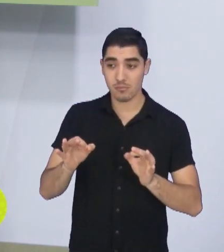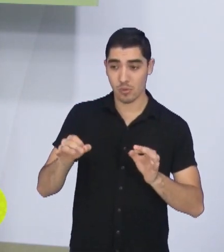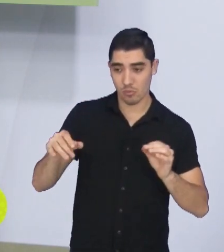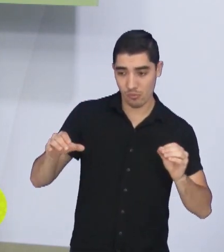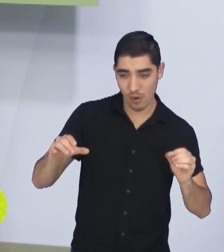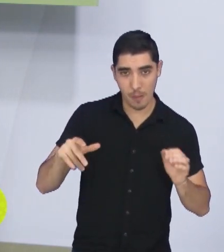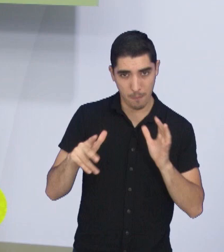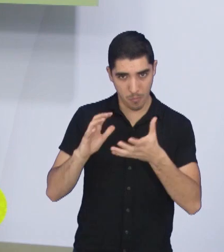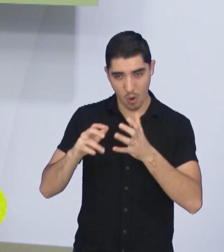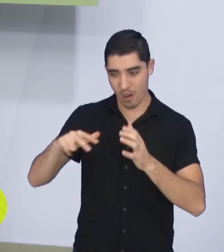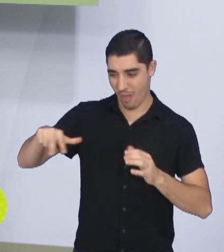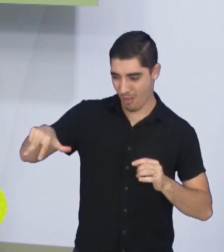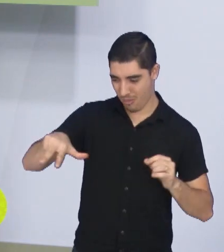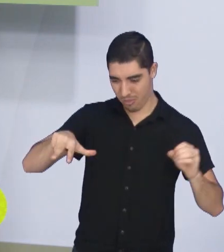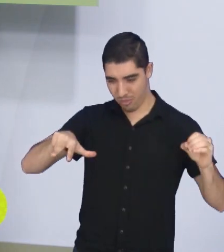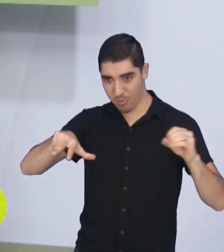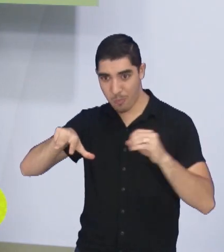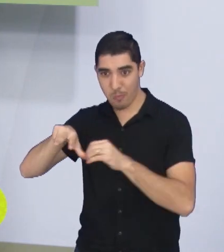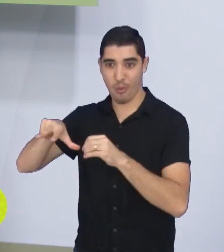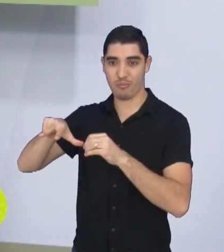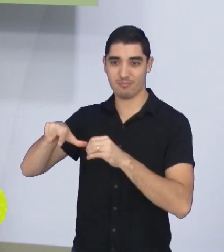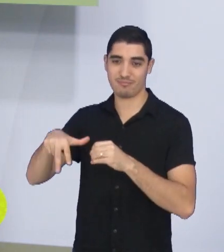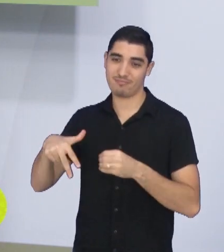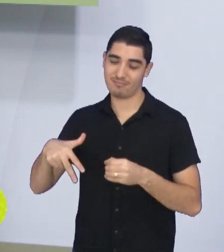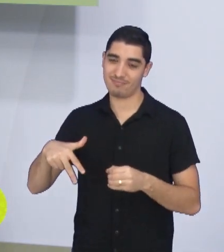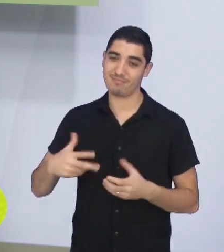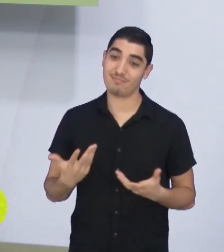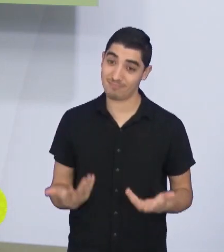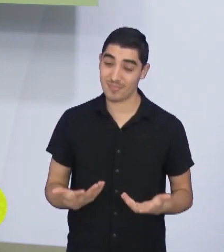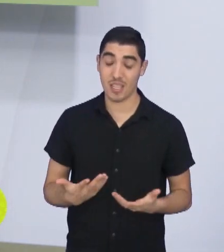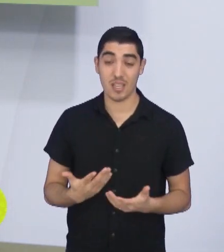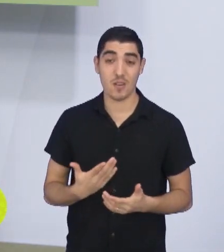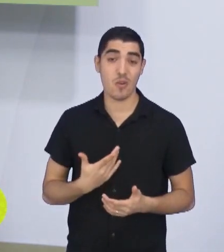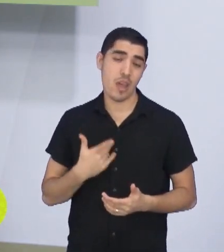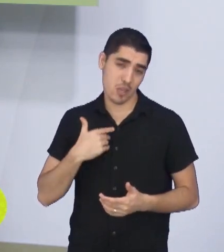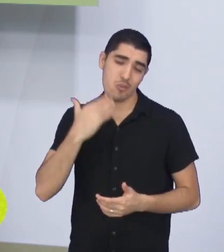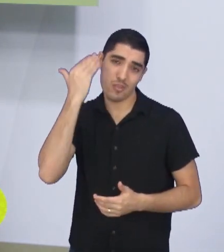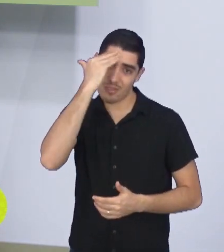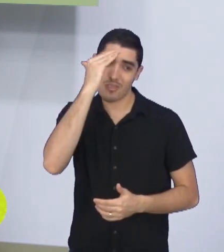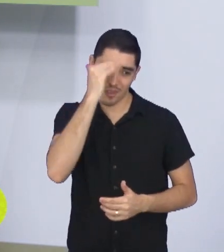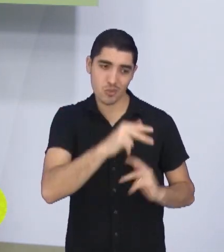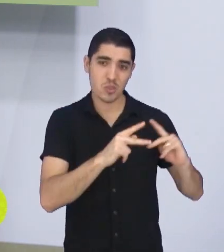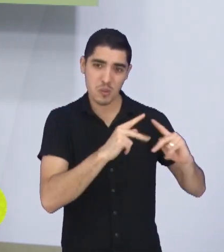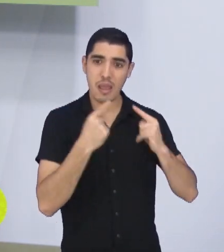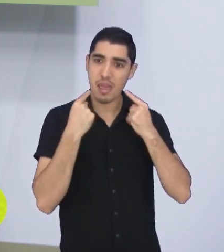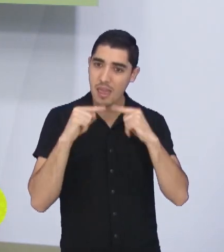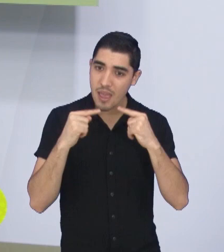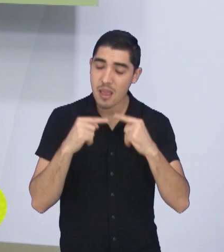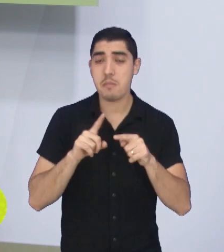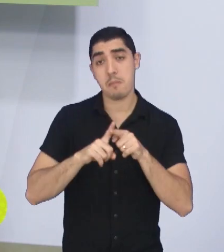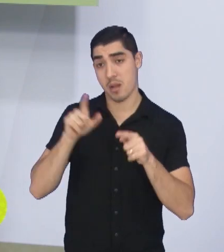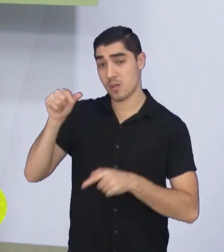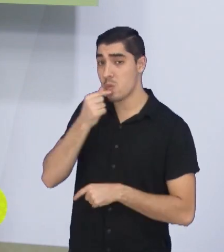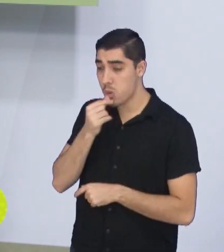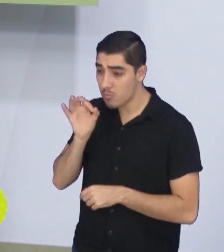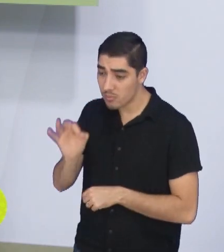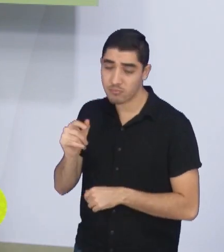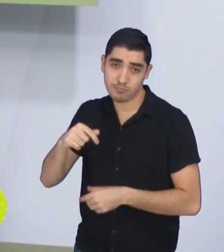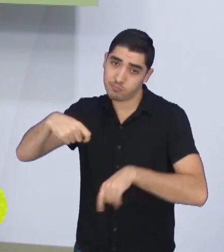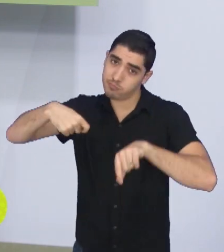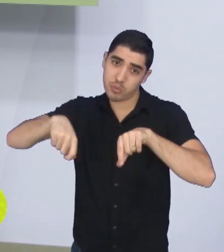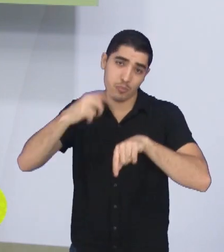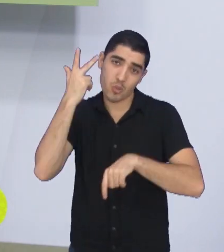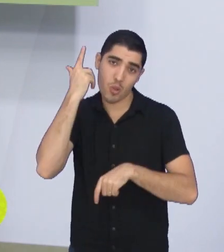braço. É interpretativo, assim, é entendível a reclamação, mas é entendível também o juiz ter dado o pênalti.